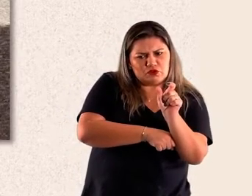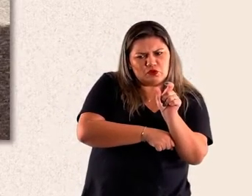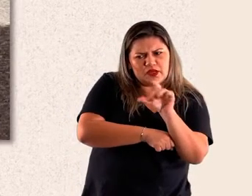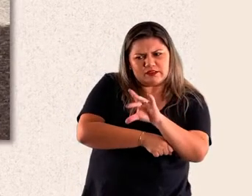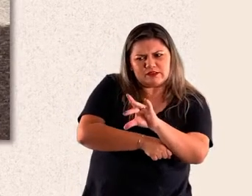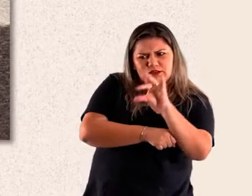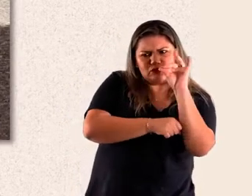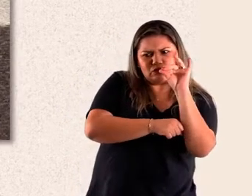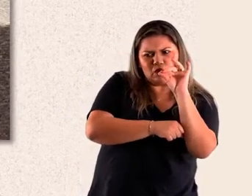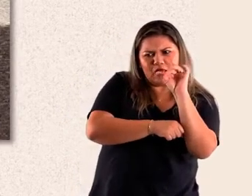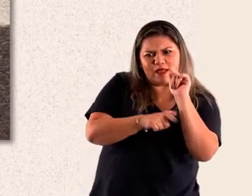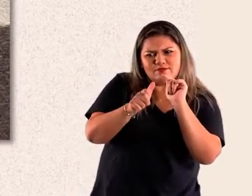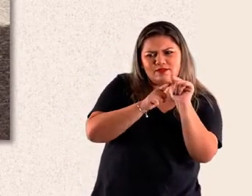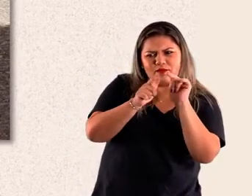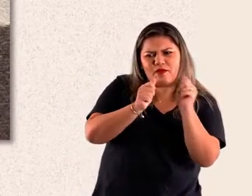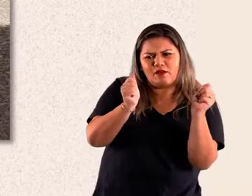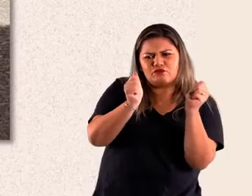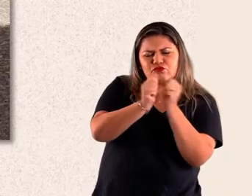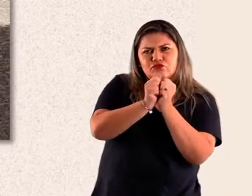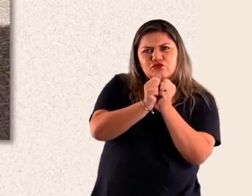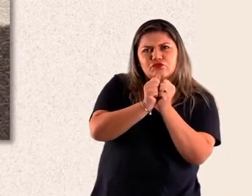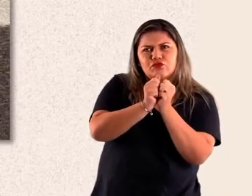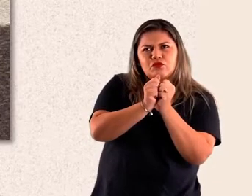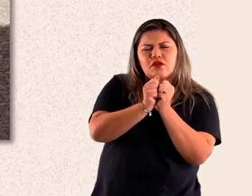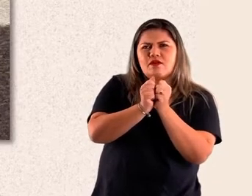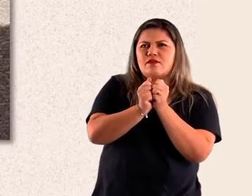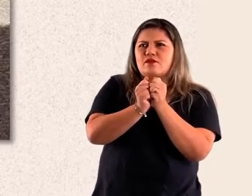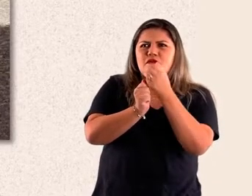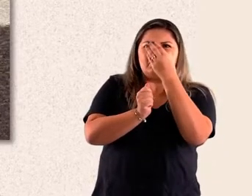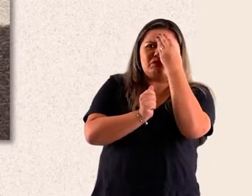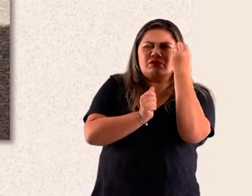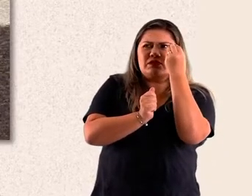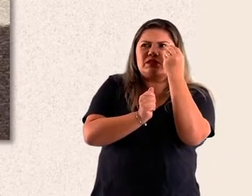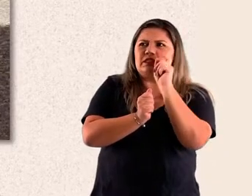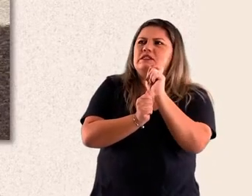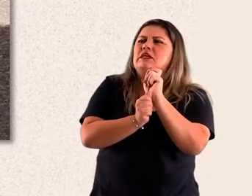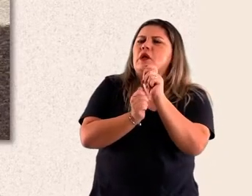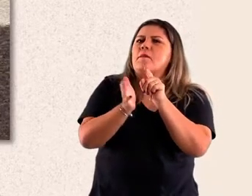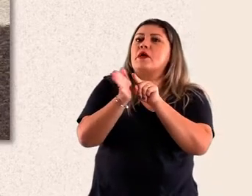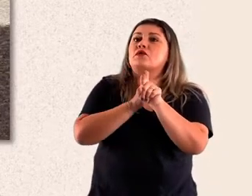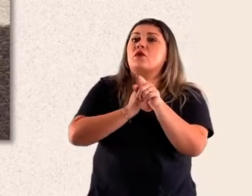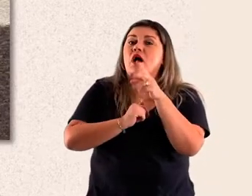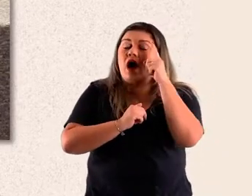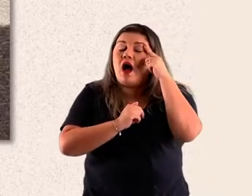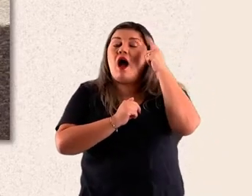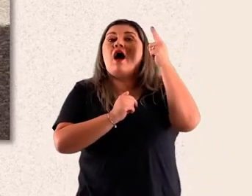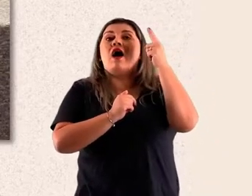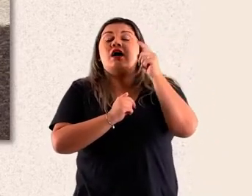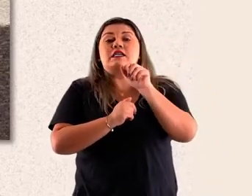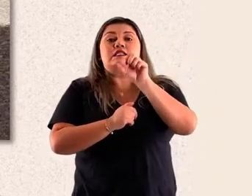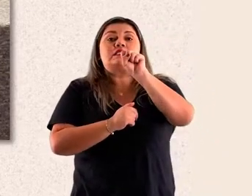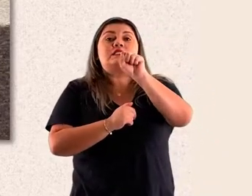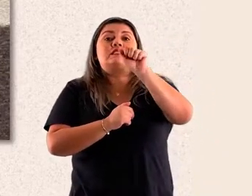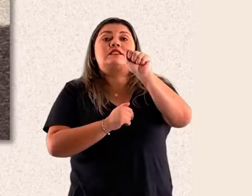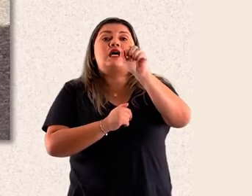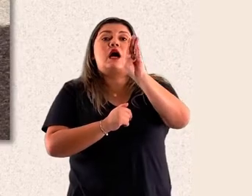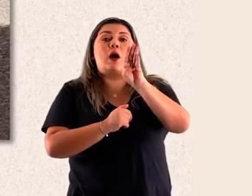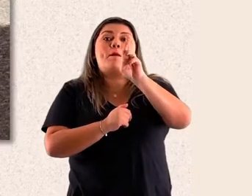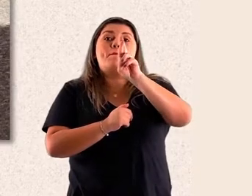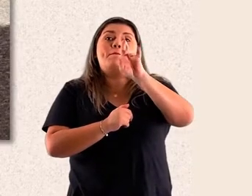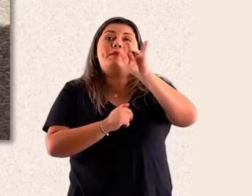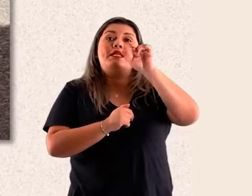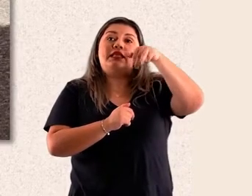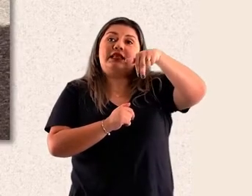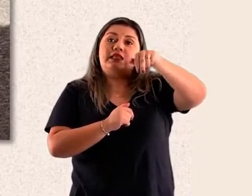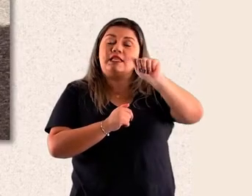não me lembro quem fez essa pergunta Quem apoia Sabrina isso mesmo a Sabrina que se candidatará membro da tripulação